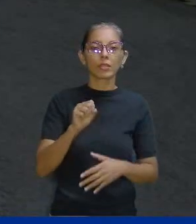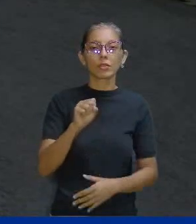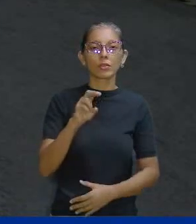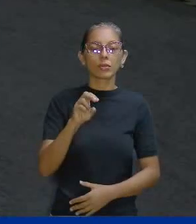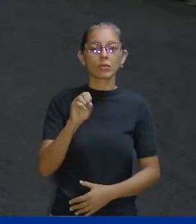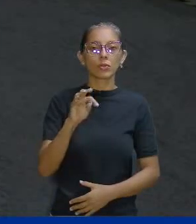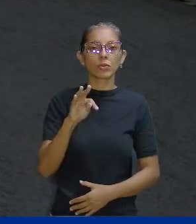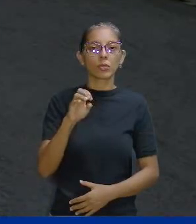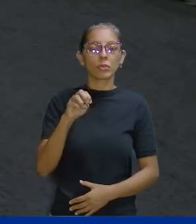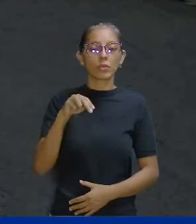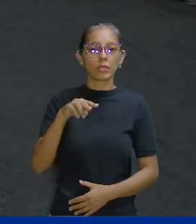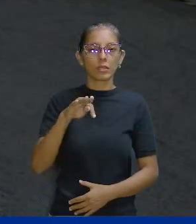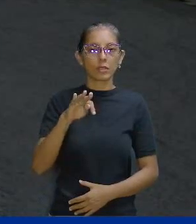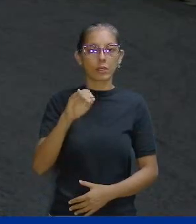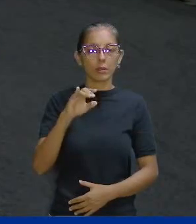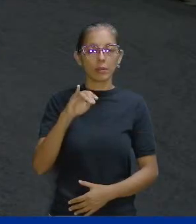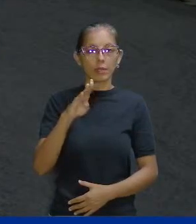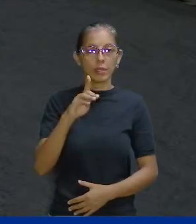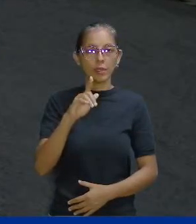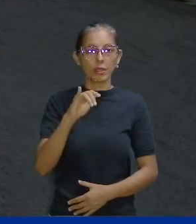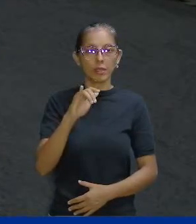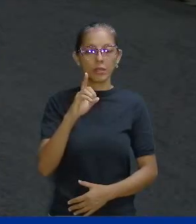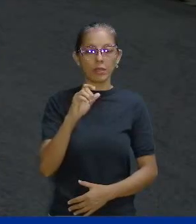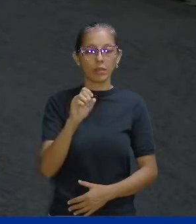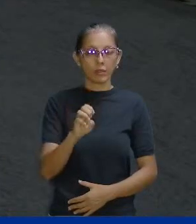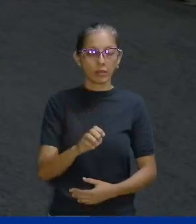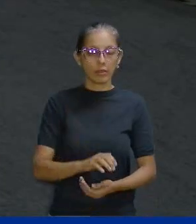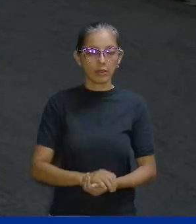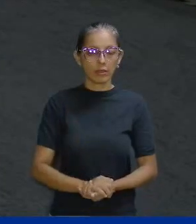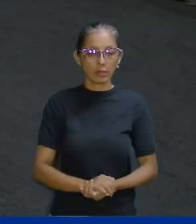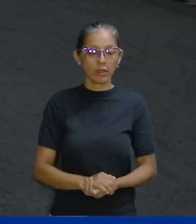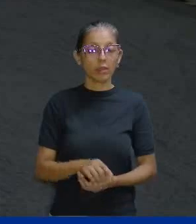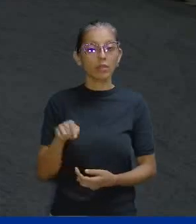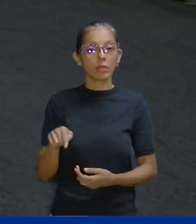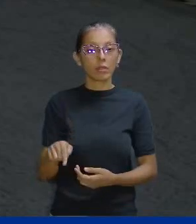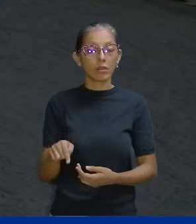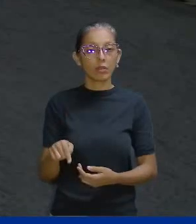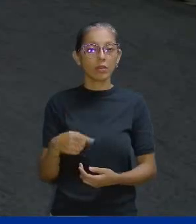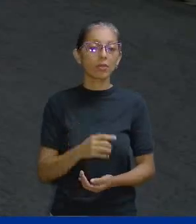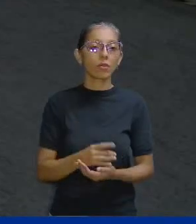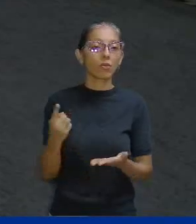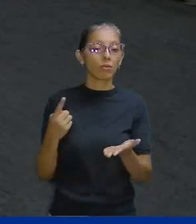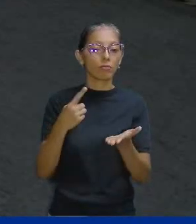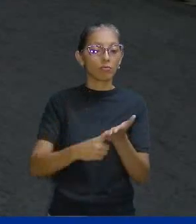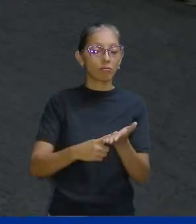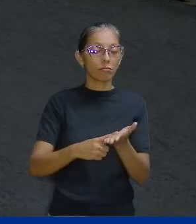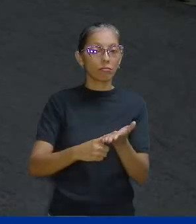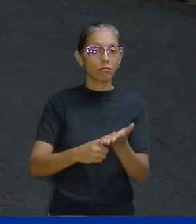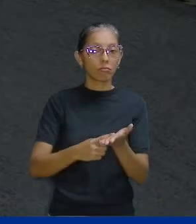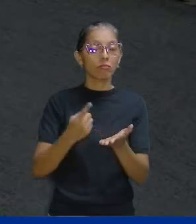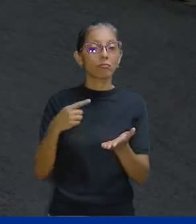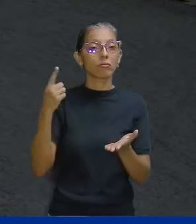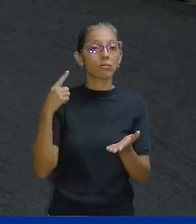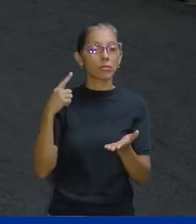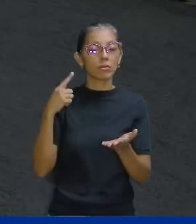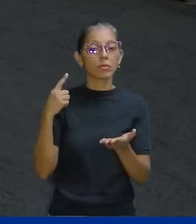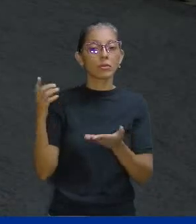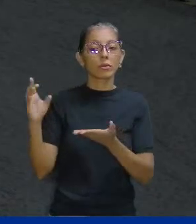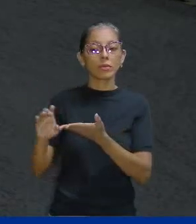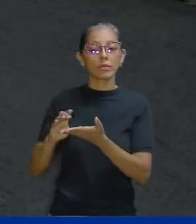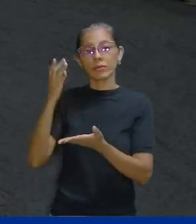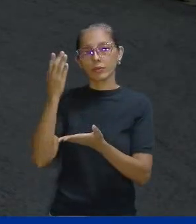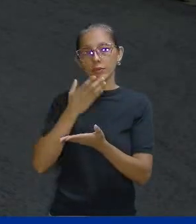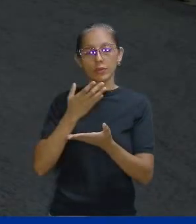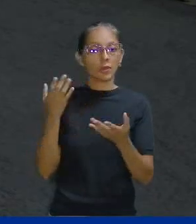decisão deste colegiado, formalizada no acordo número 8536 de 2024, que desaprovou a prestação de contas